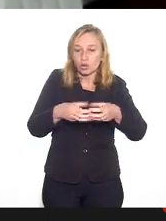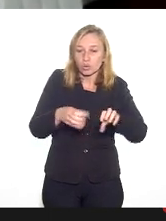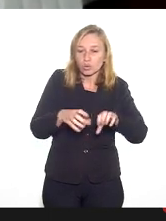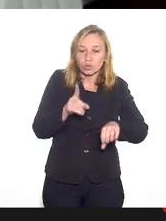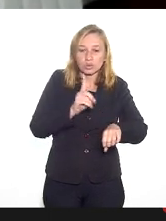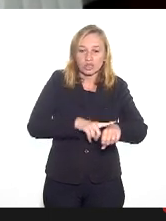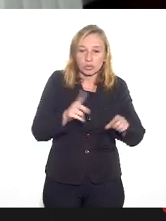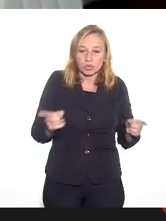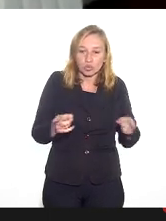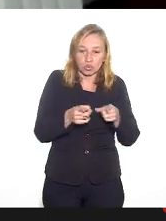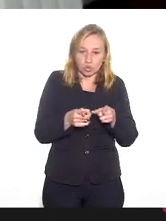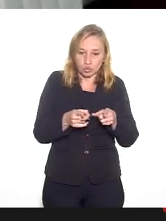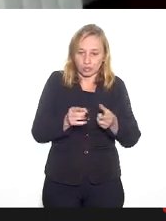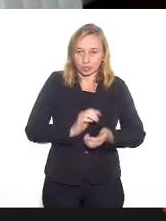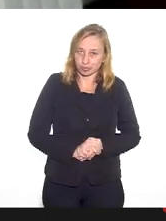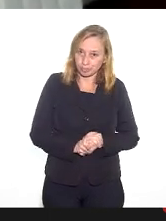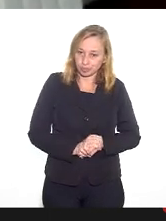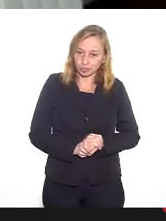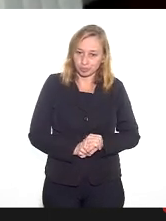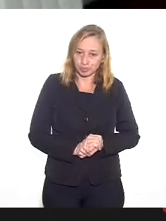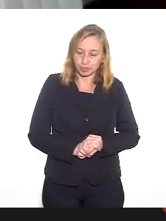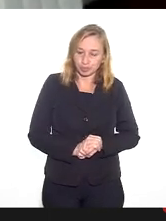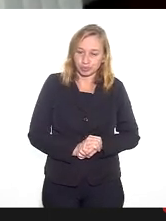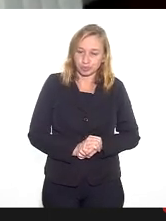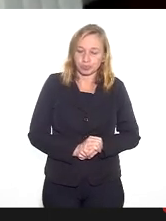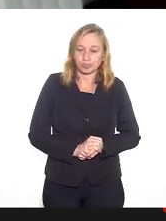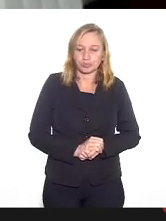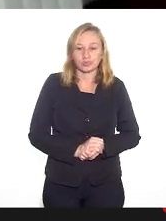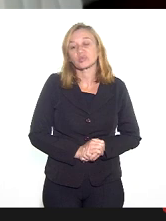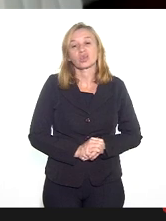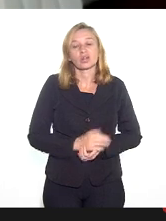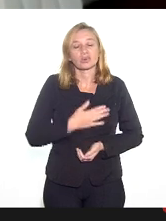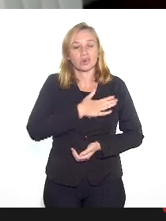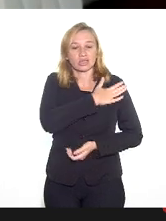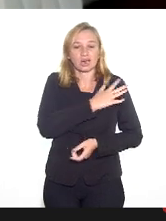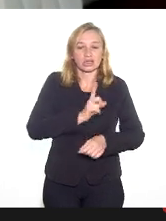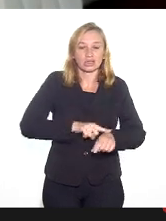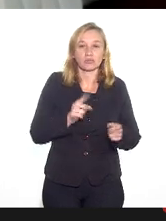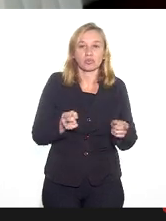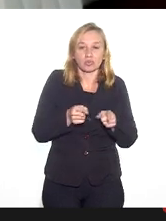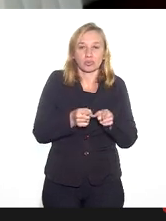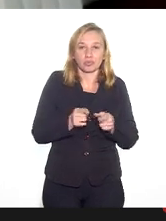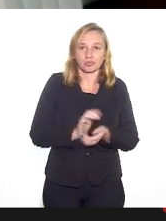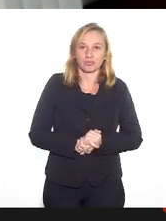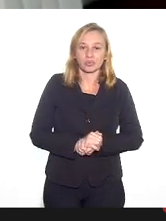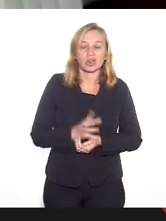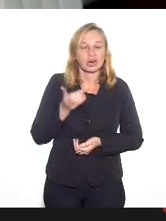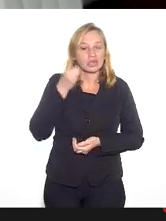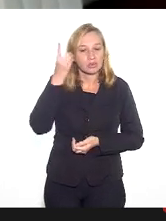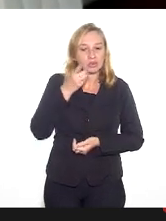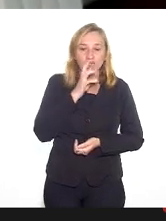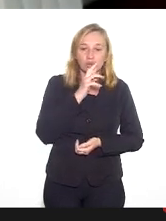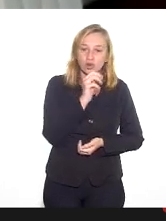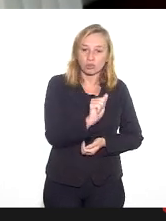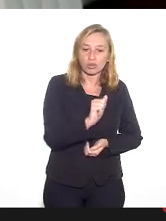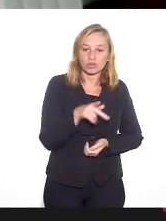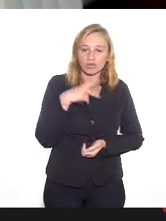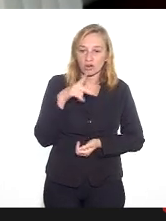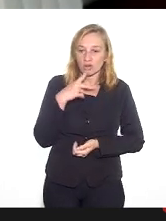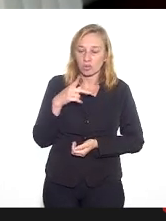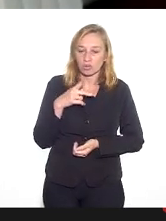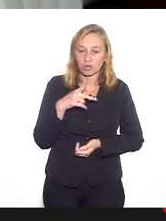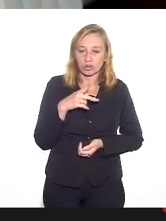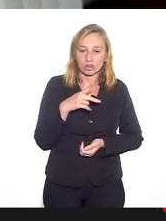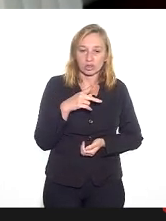temporários, né? Ao recrutamento de militares temporários. O deputado Rodrigo Amorim fez menção a uma